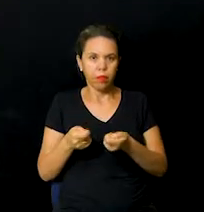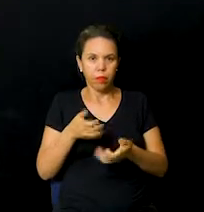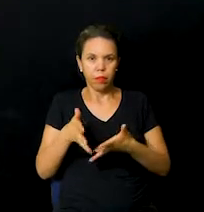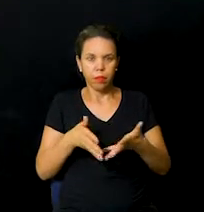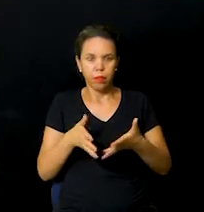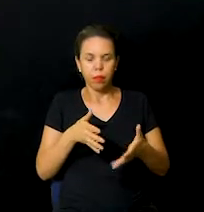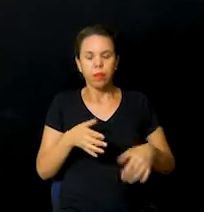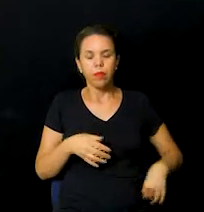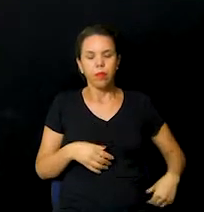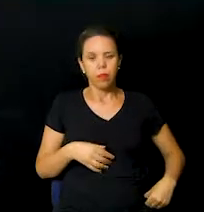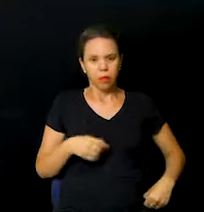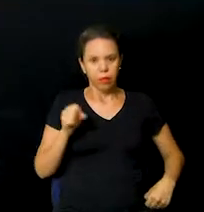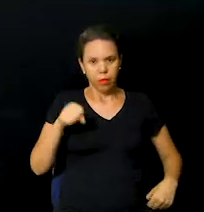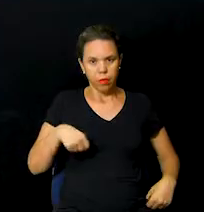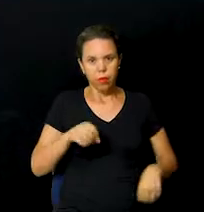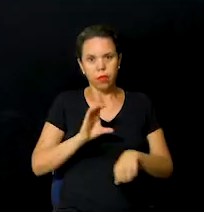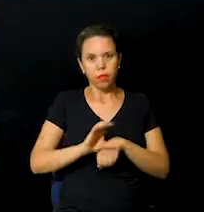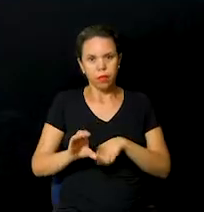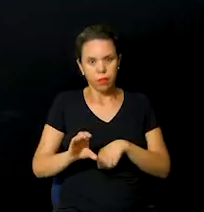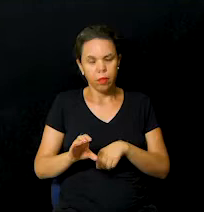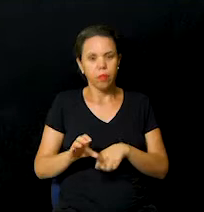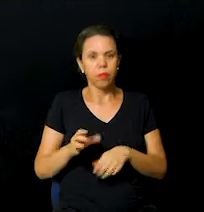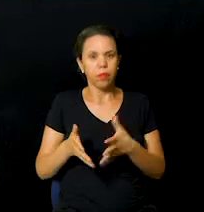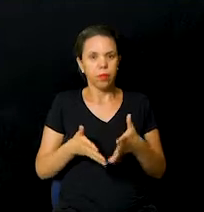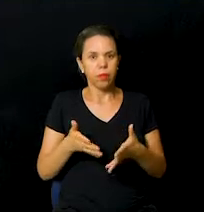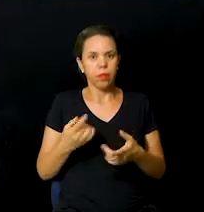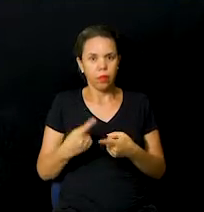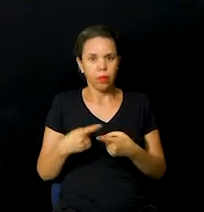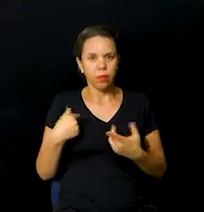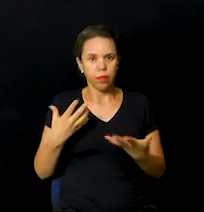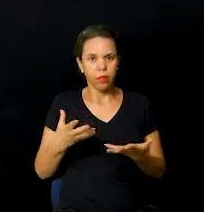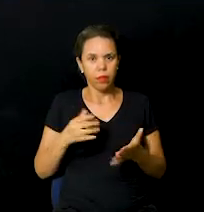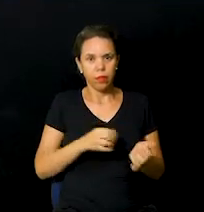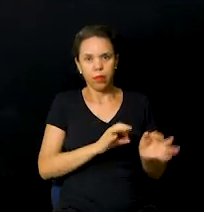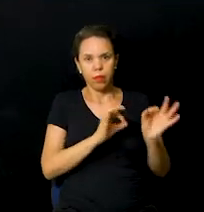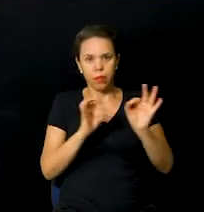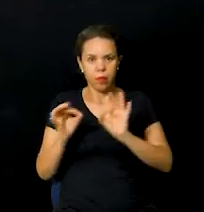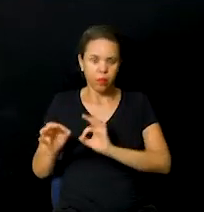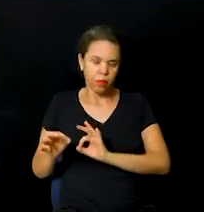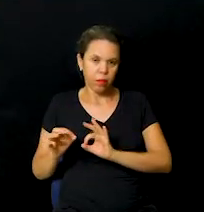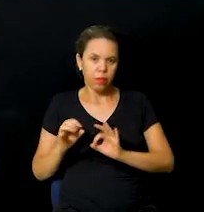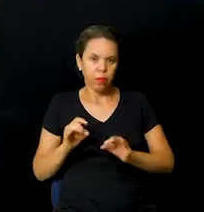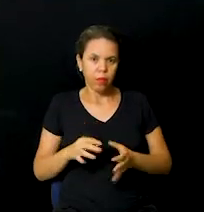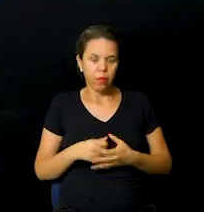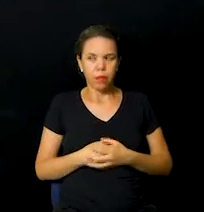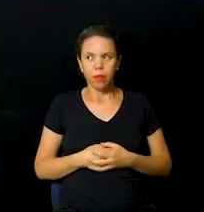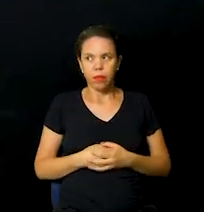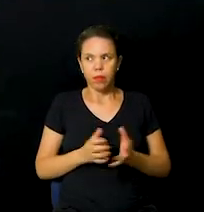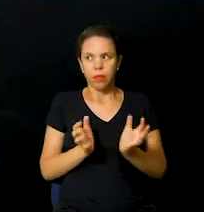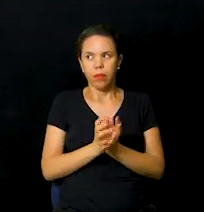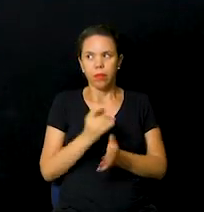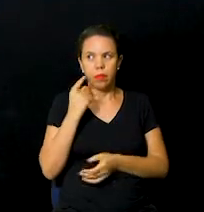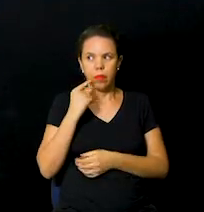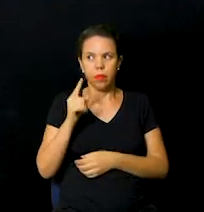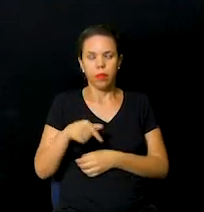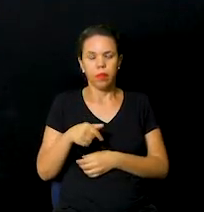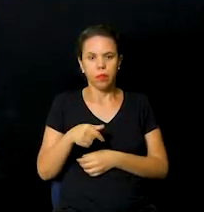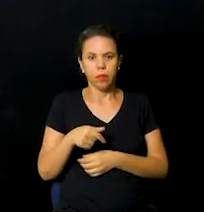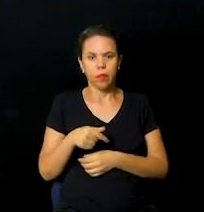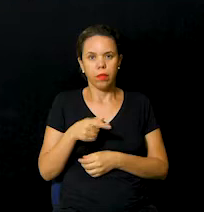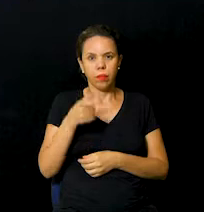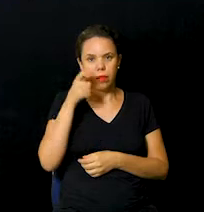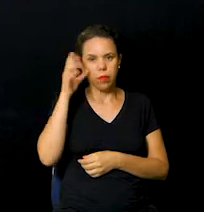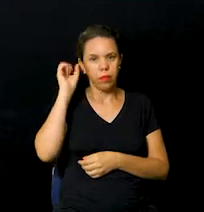na língua, mas nós vamos fazer um intensivo de Libras porque eu quero acompanhar não só a comunidade surda, como o